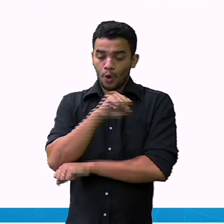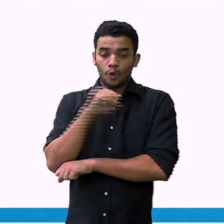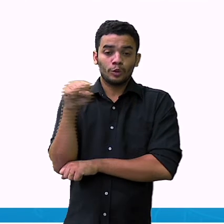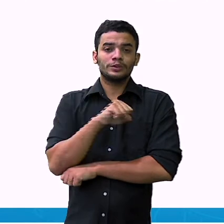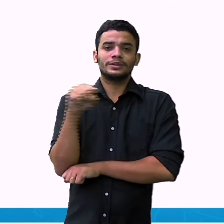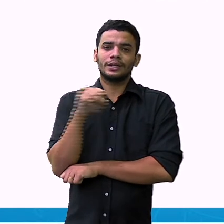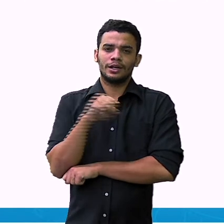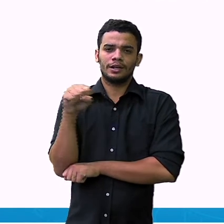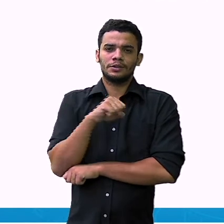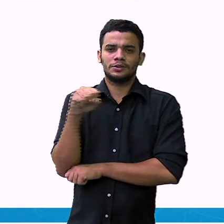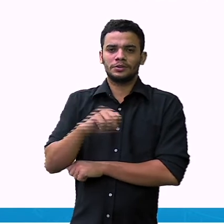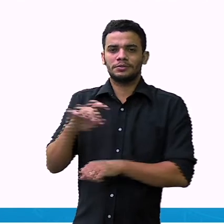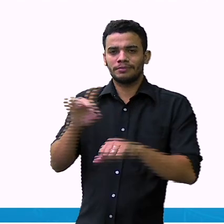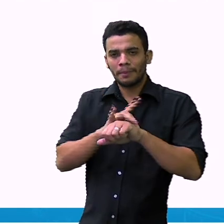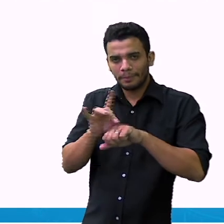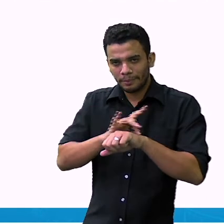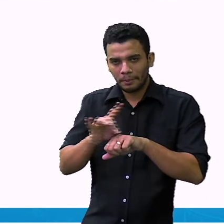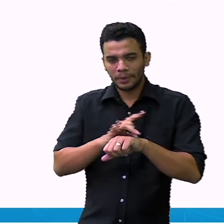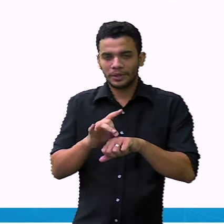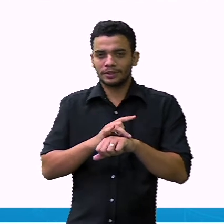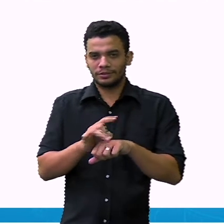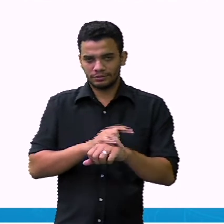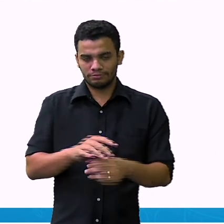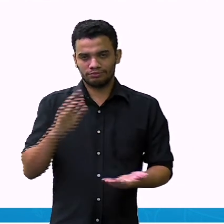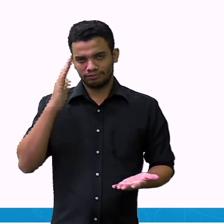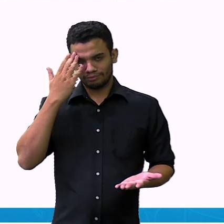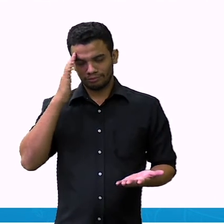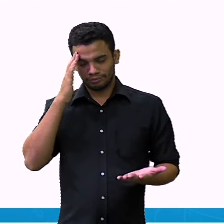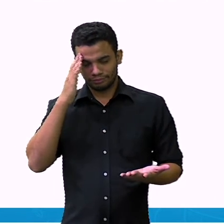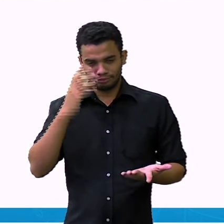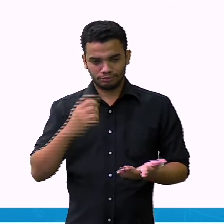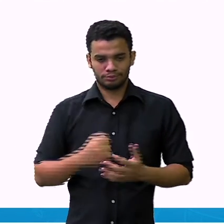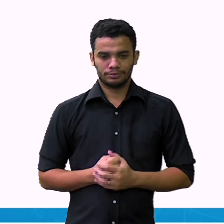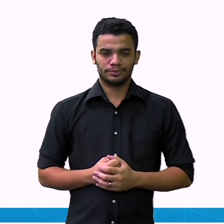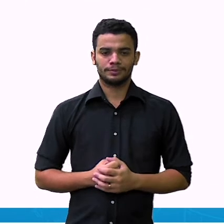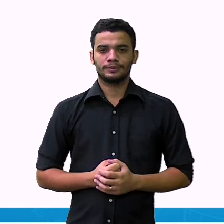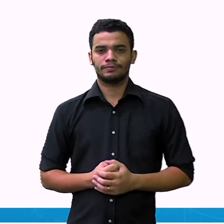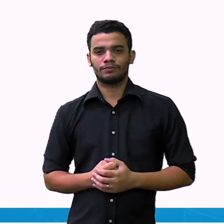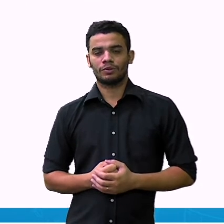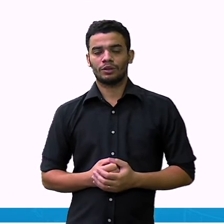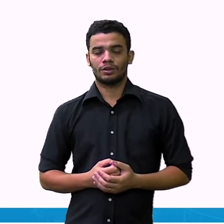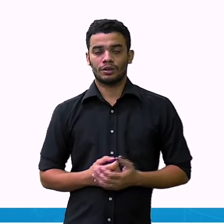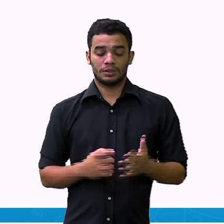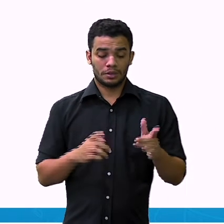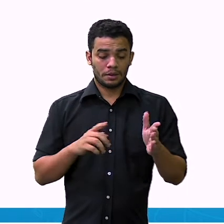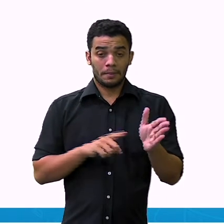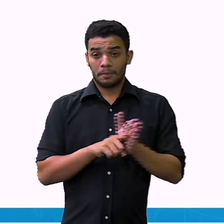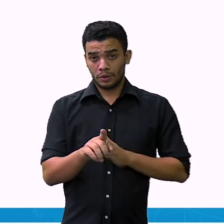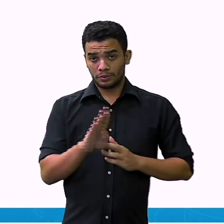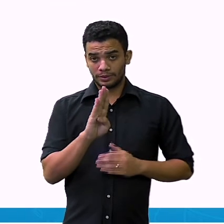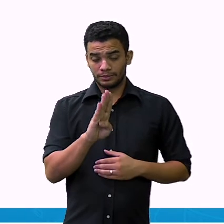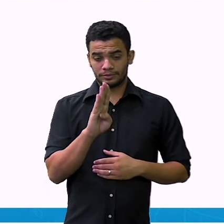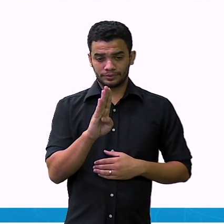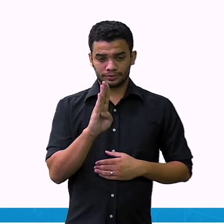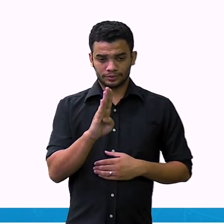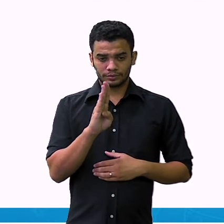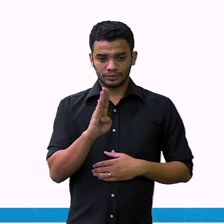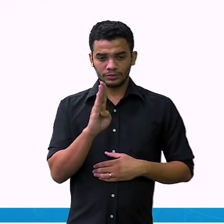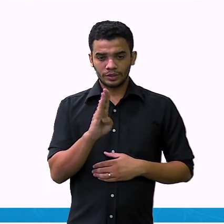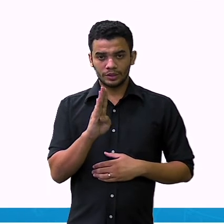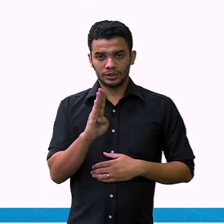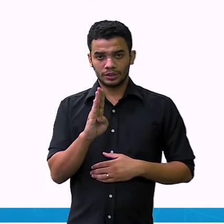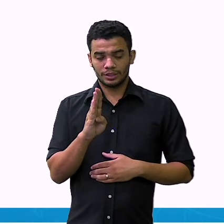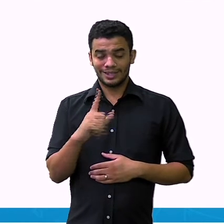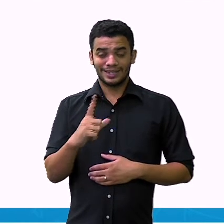está representando o quê? Os carros pretos. E em menor quantidade, qual